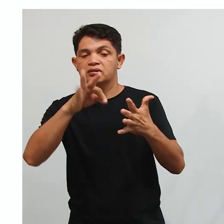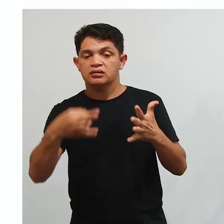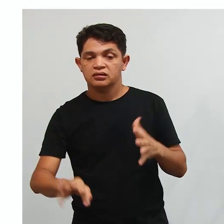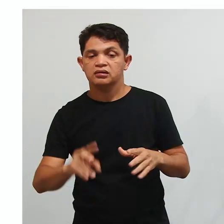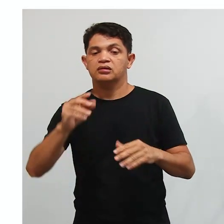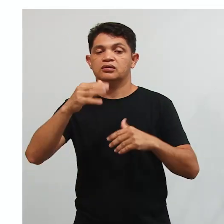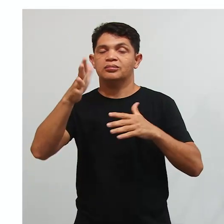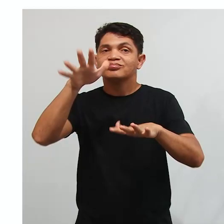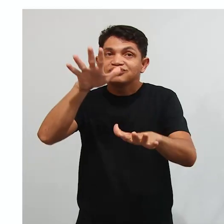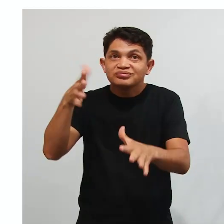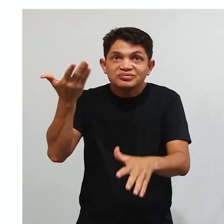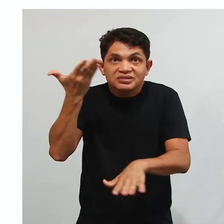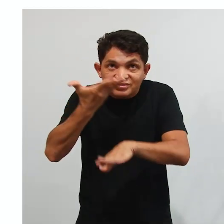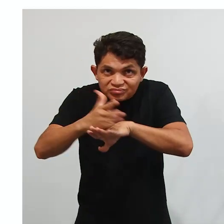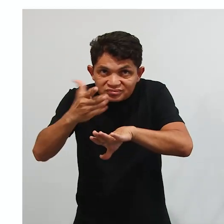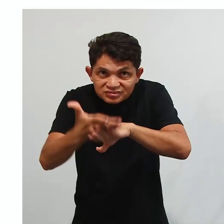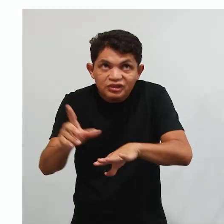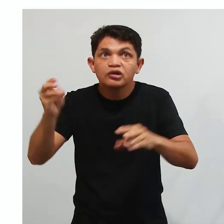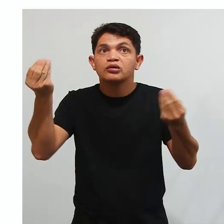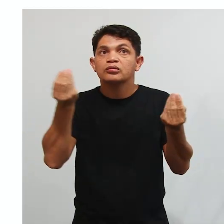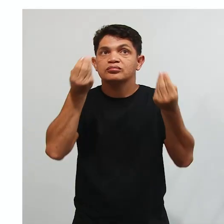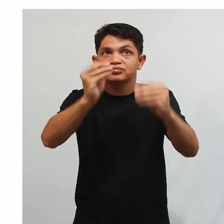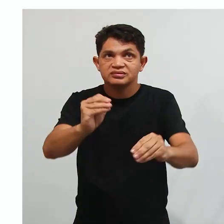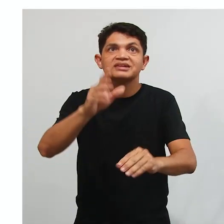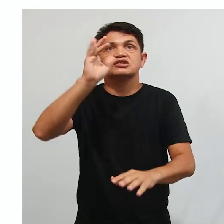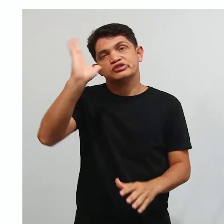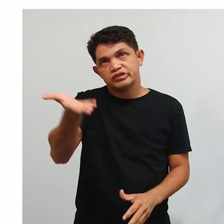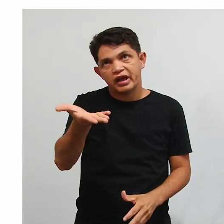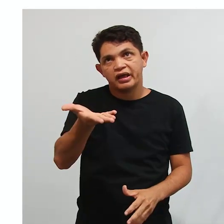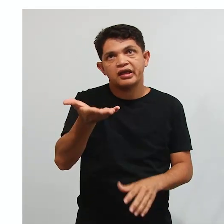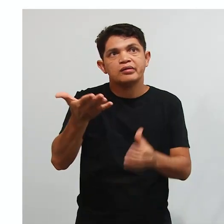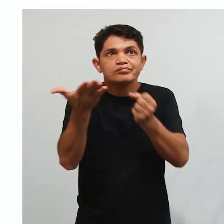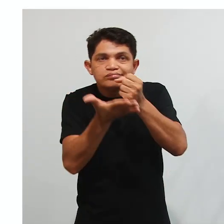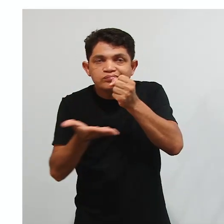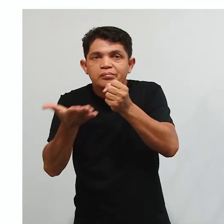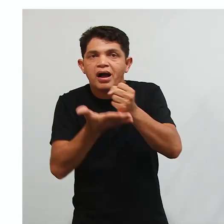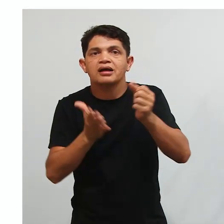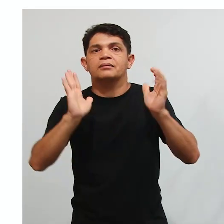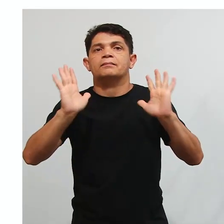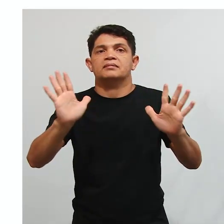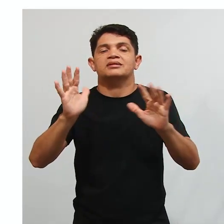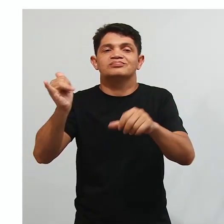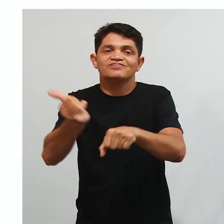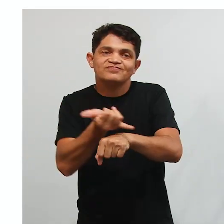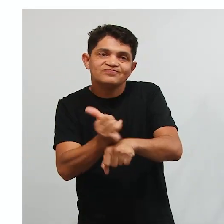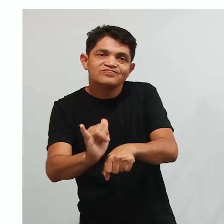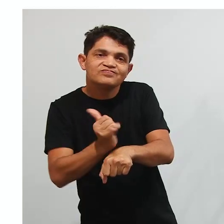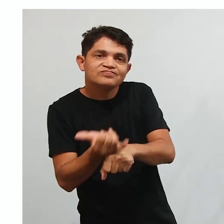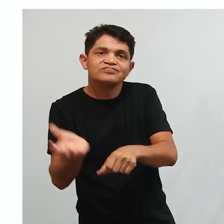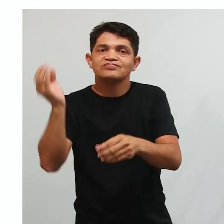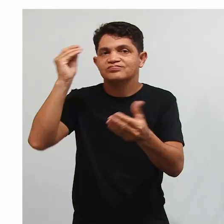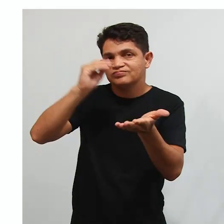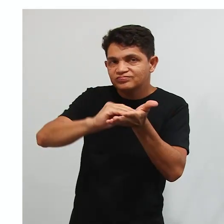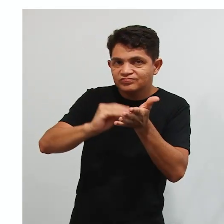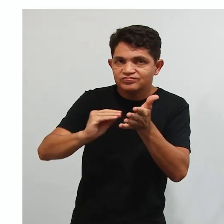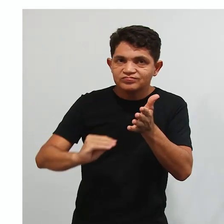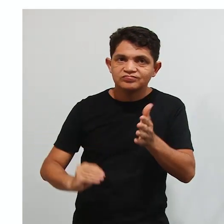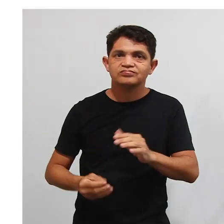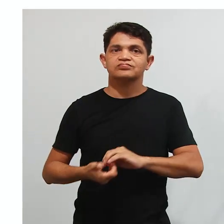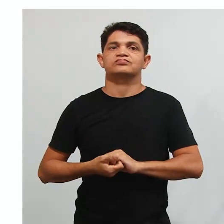práticos Então ela já é uma pesquisa básica eh estratégica justamente porque